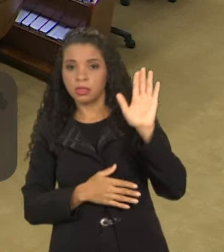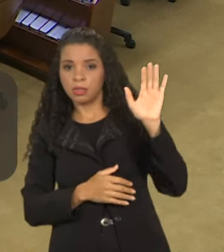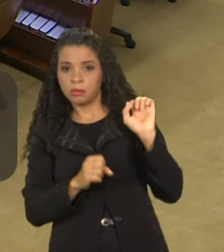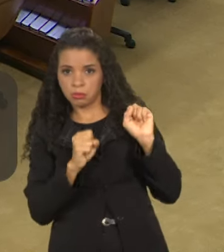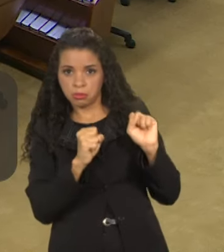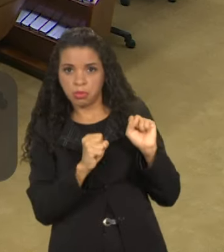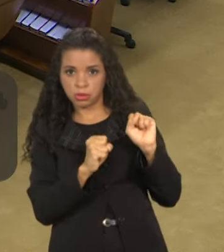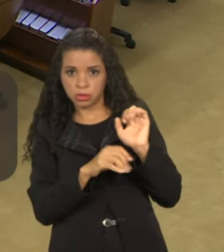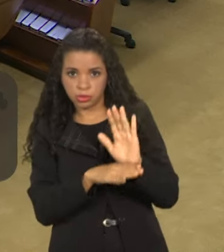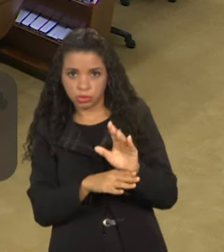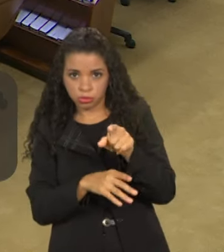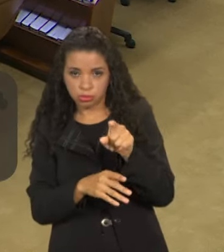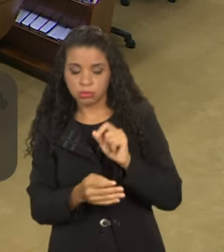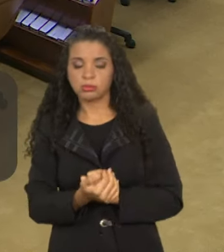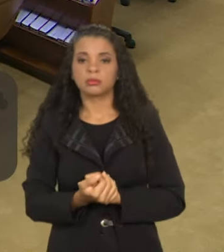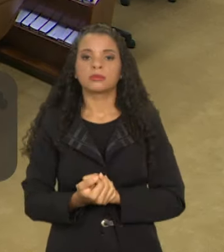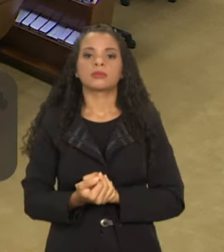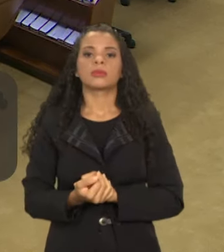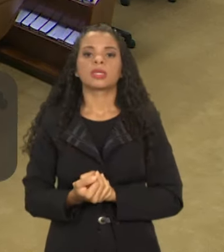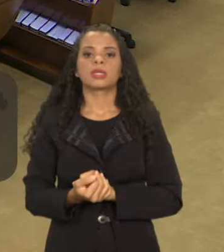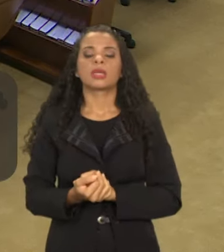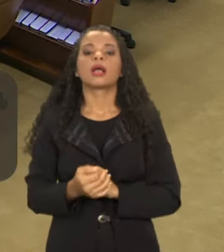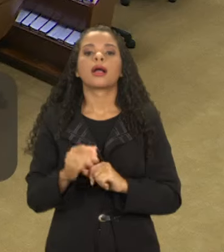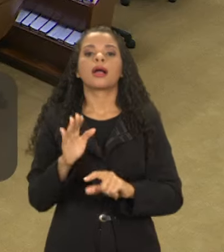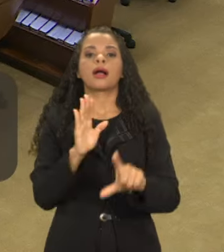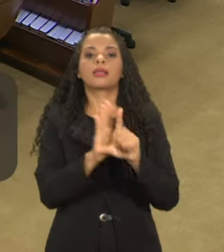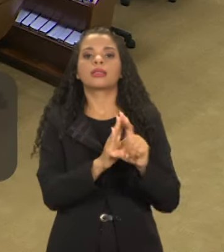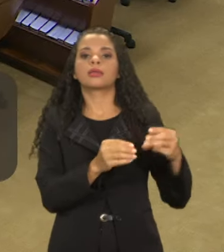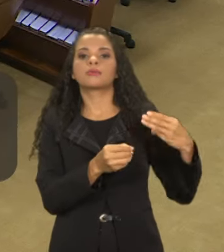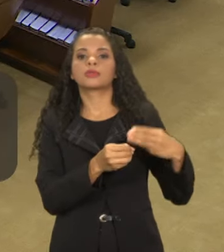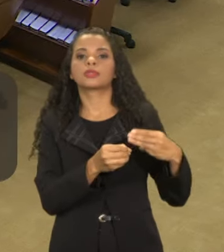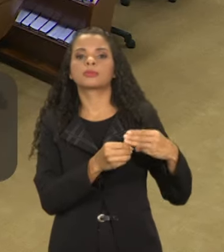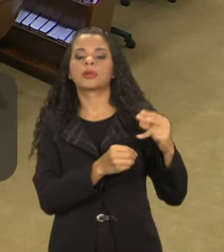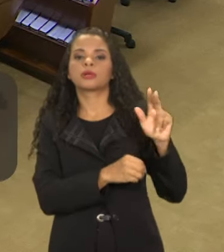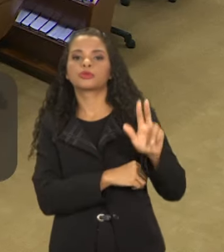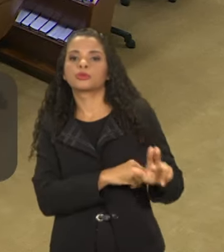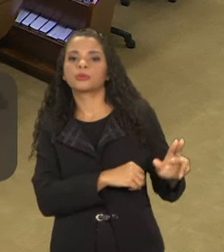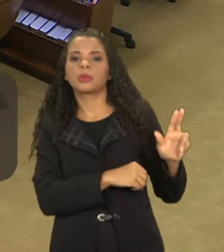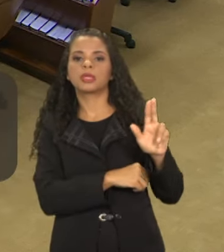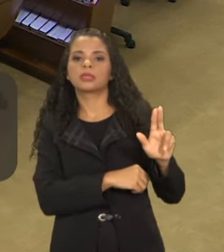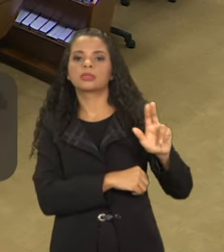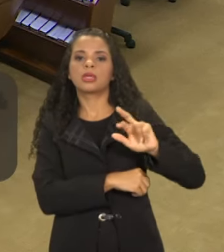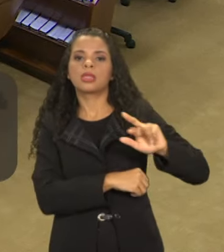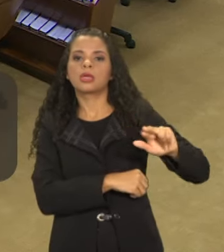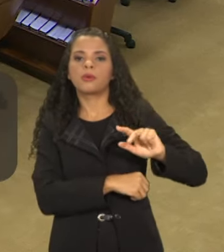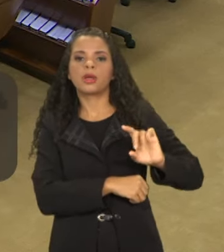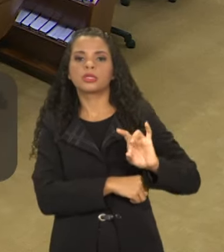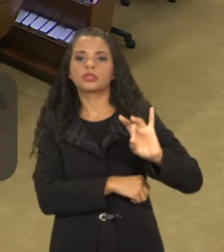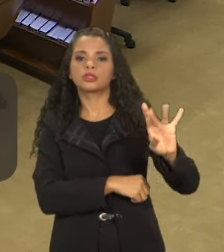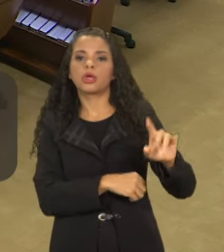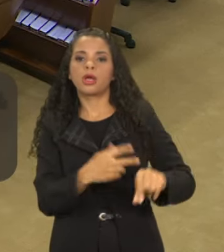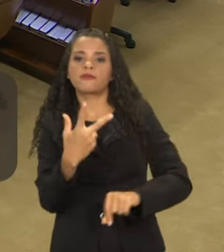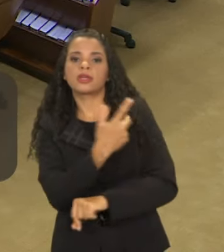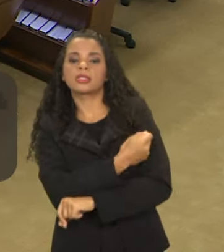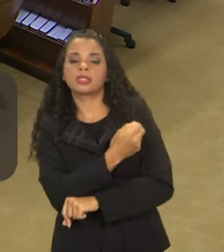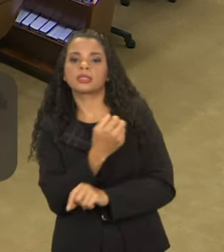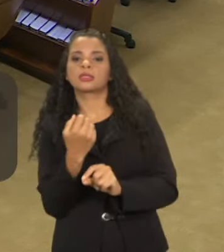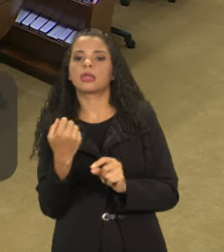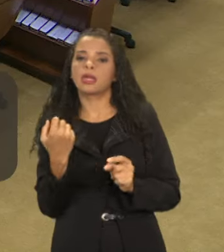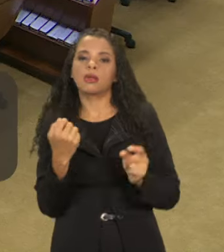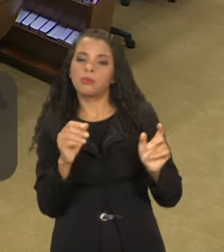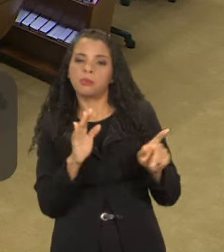Vossa Excelência. É que a lei municipal de Uberlândia não se refere apenas à vacina contra a Covid. Ela